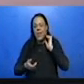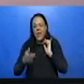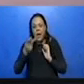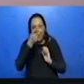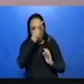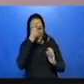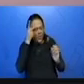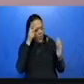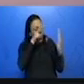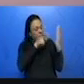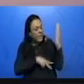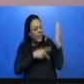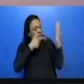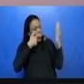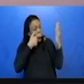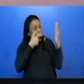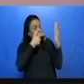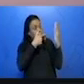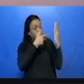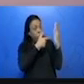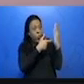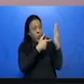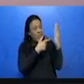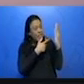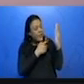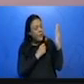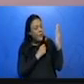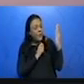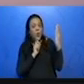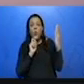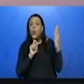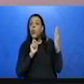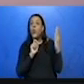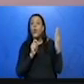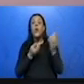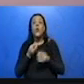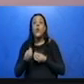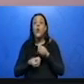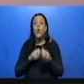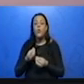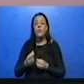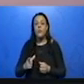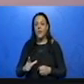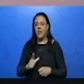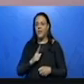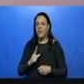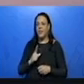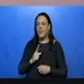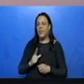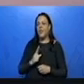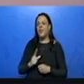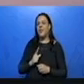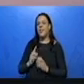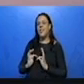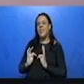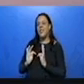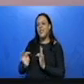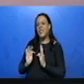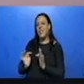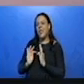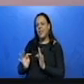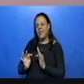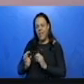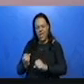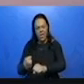prender o leitor. E o que elas fazem para isso? Elas usam técnicas e recursos, né, que coloca aquela emoção que você